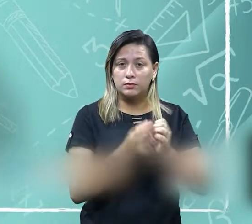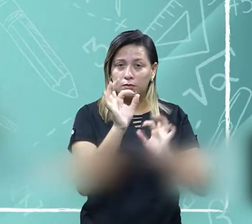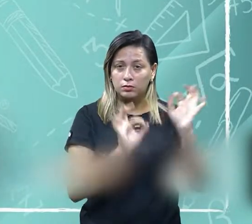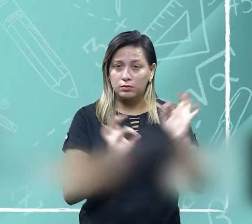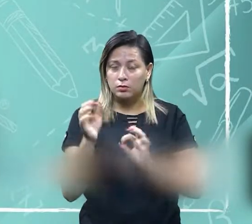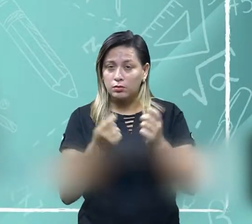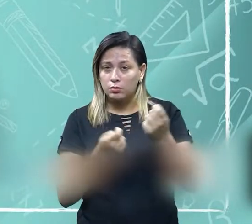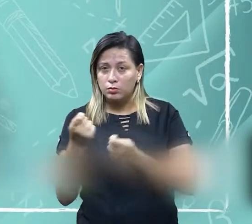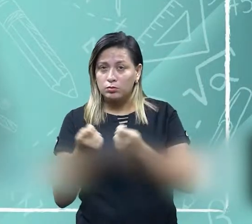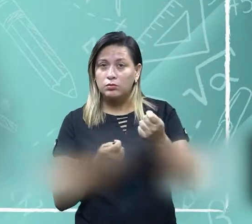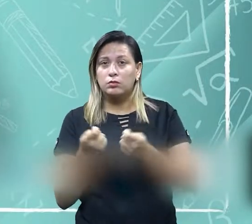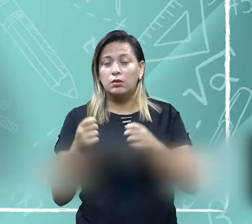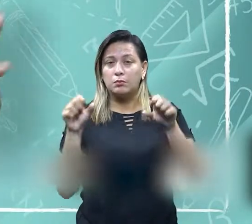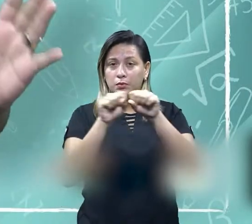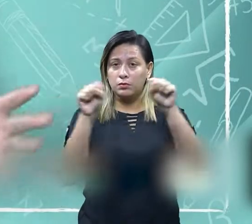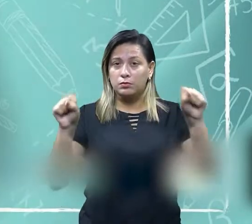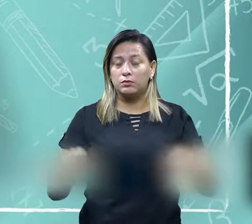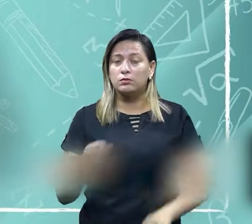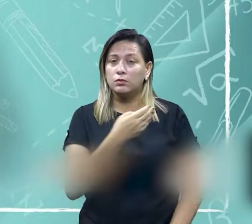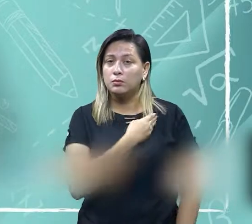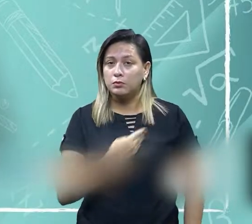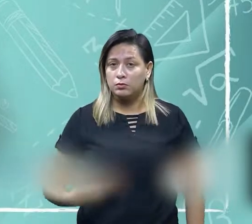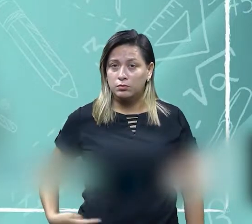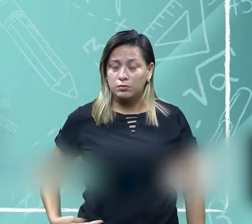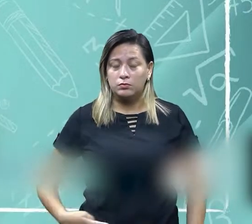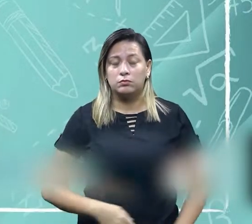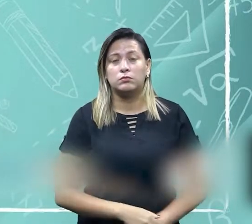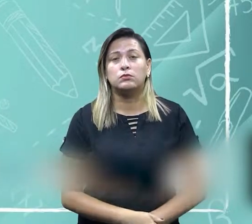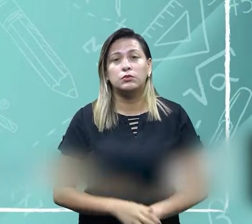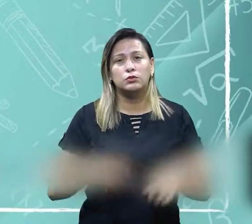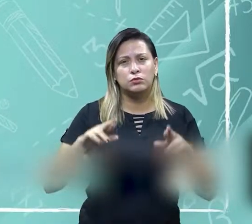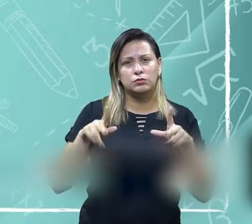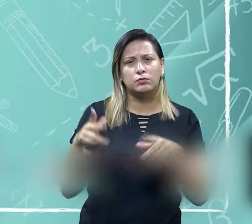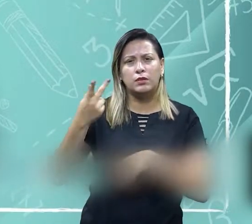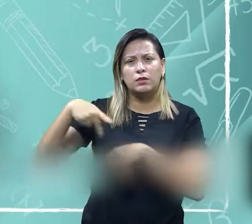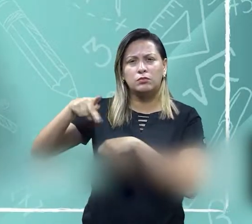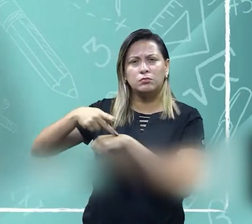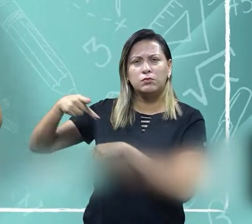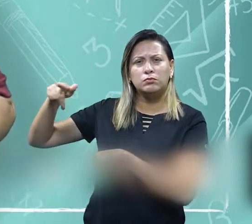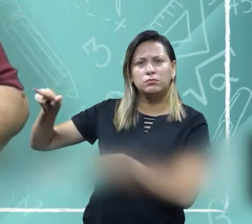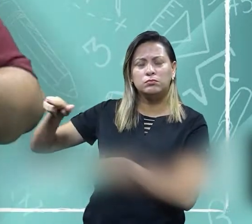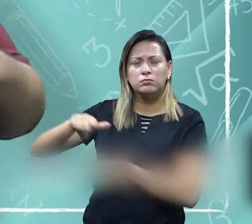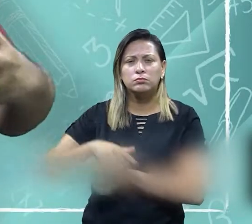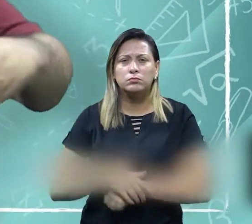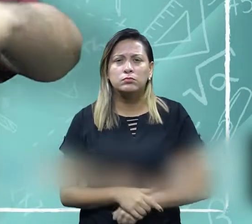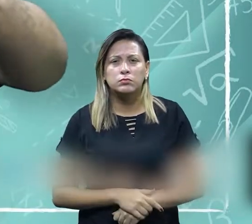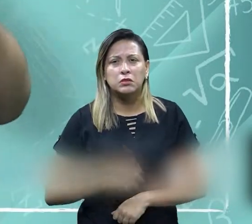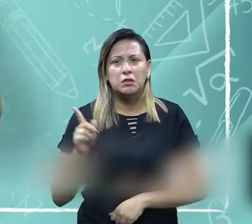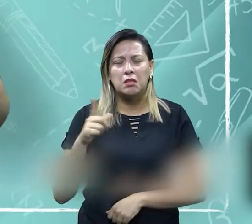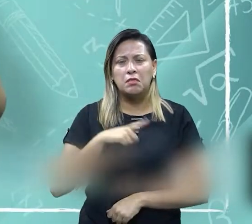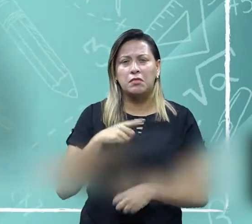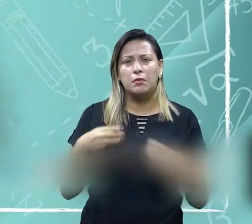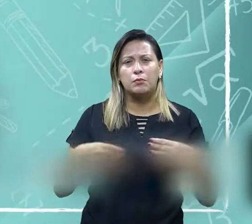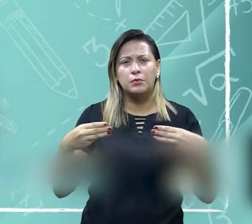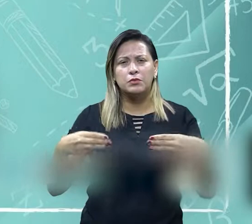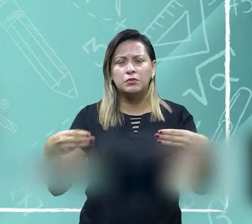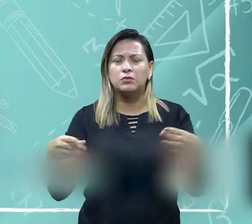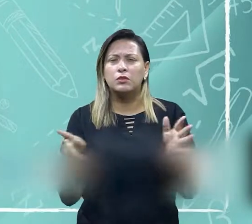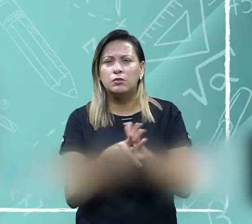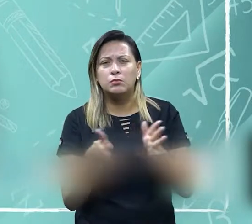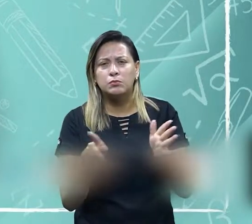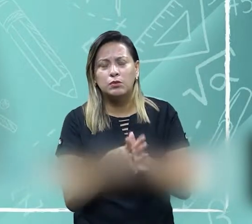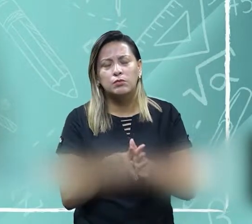sistemas governamentais. Diferentemente de alguns países que existe um ministério específico